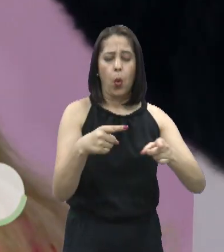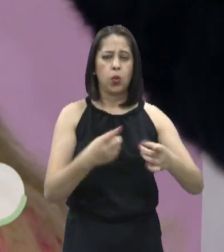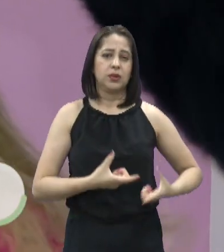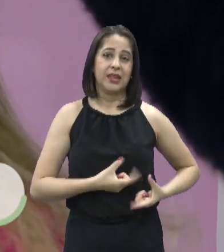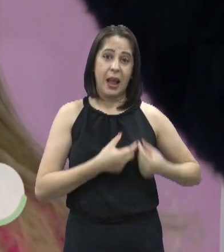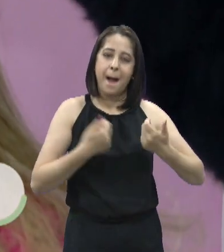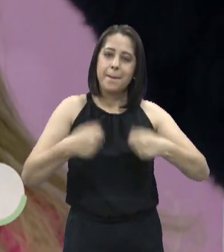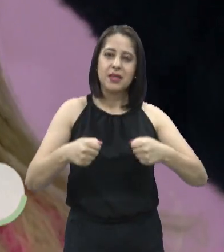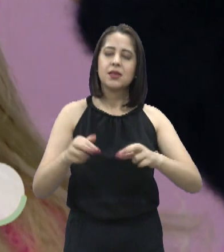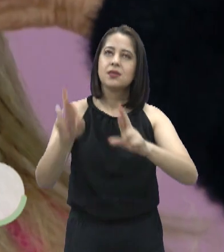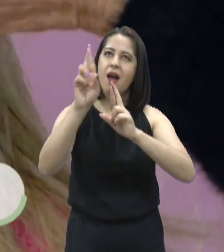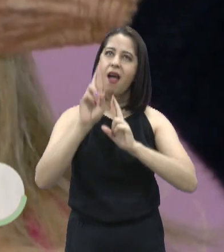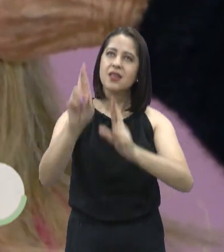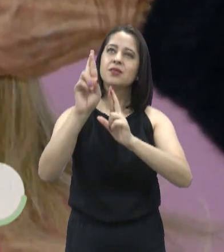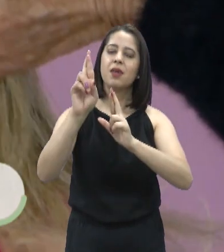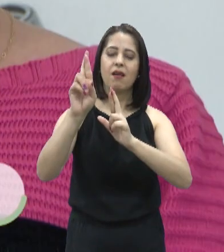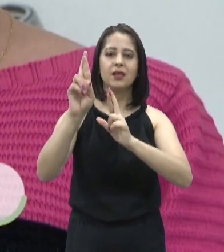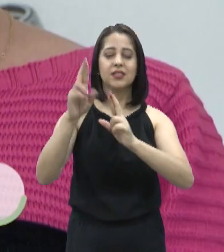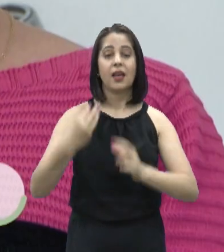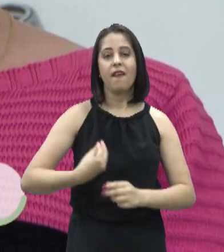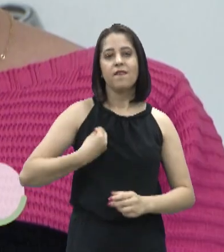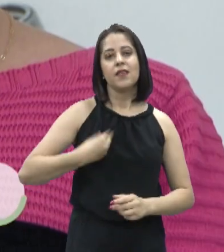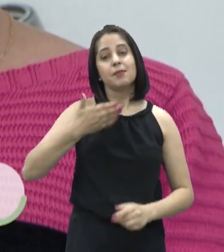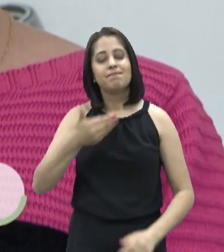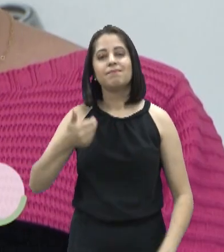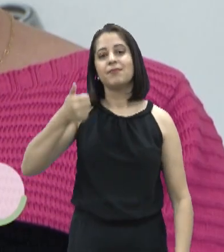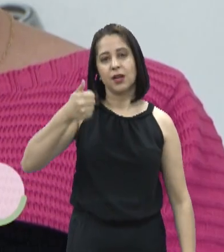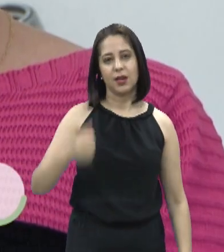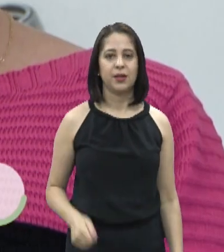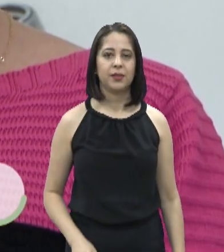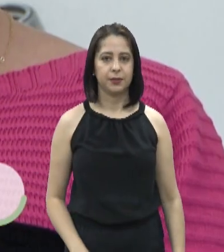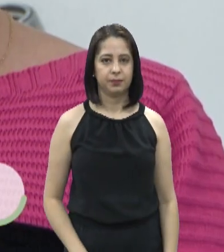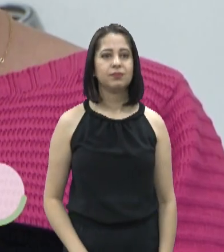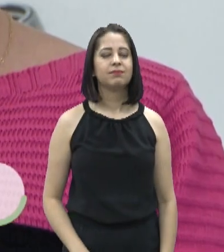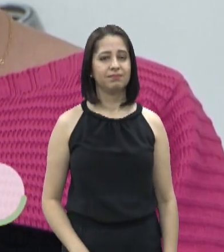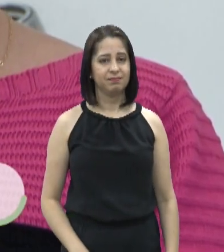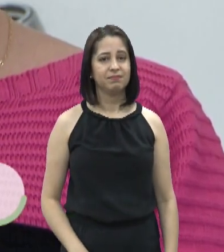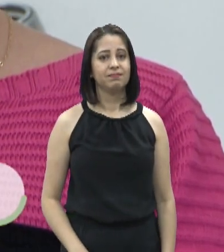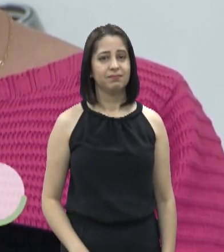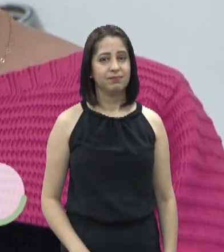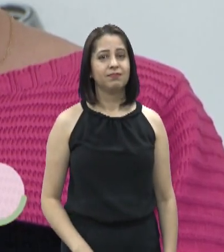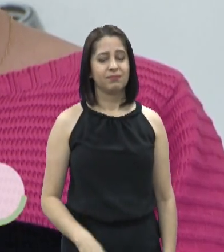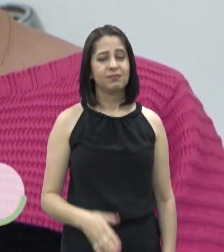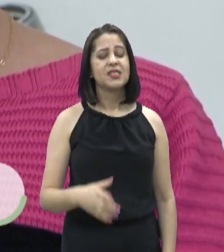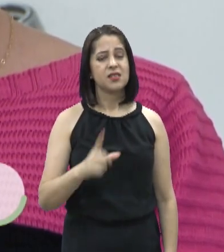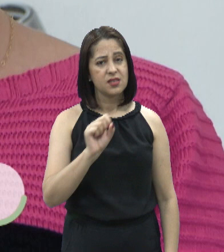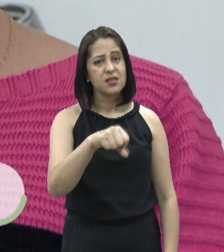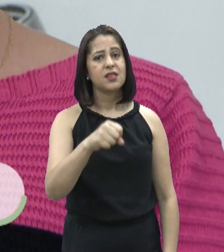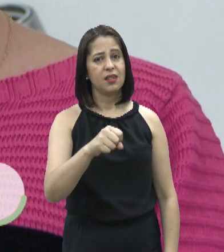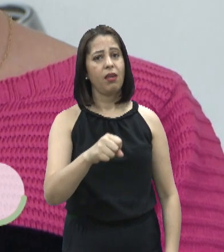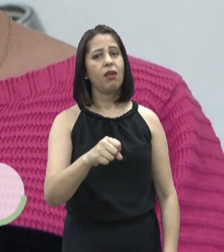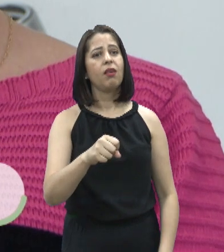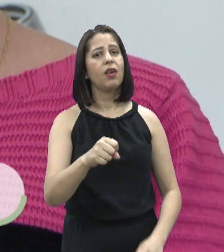de esperança e qualidade de vida. E saber que tem como a gente